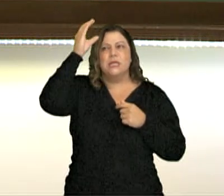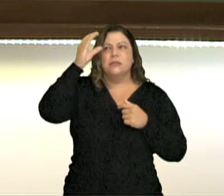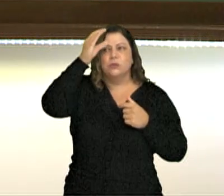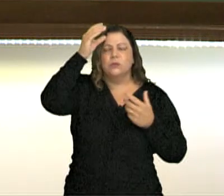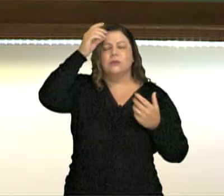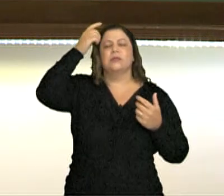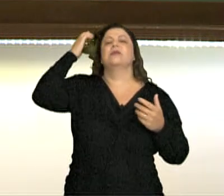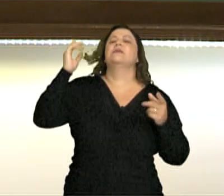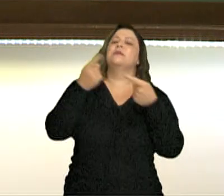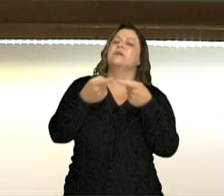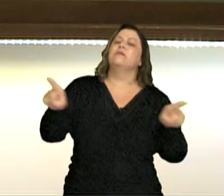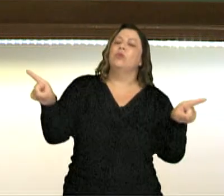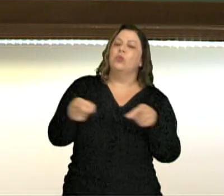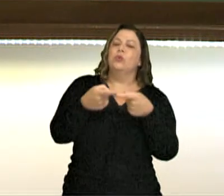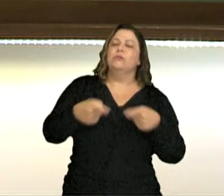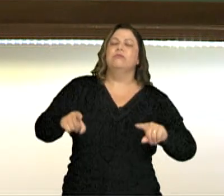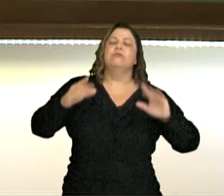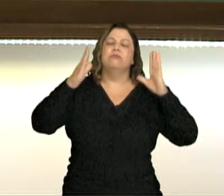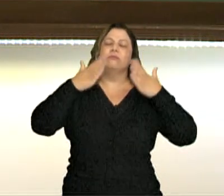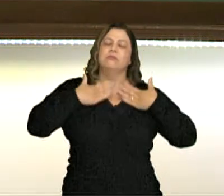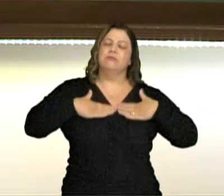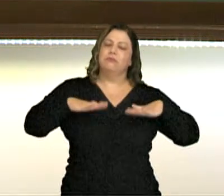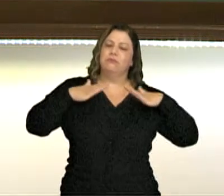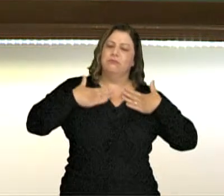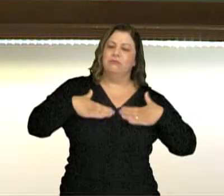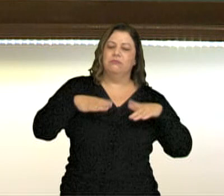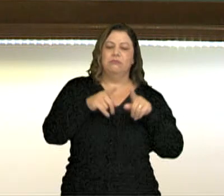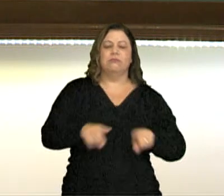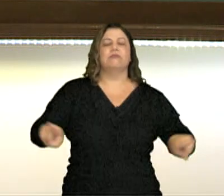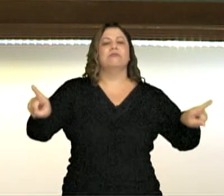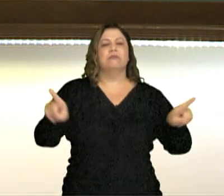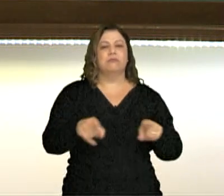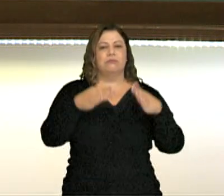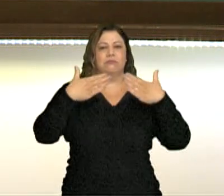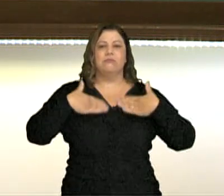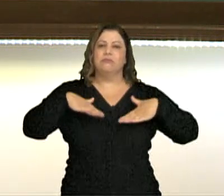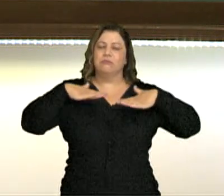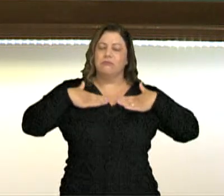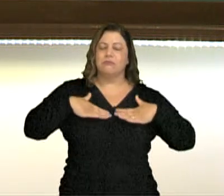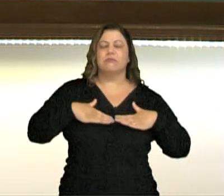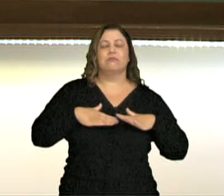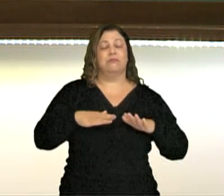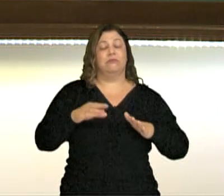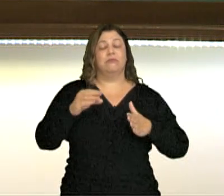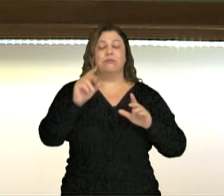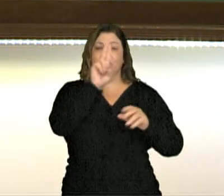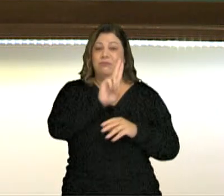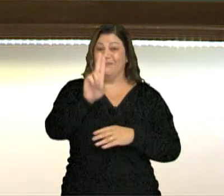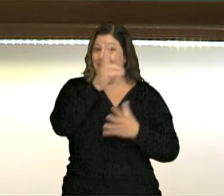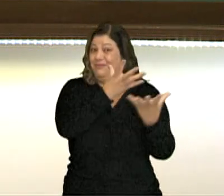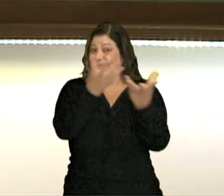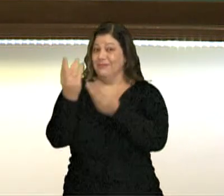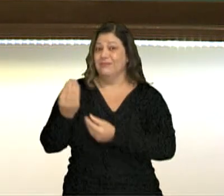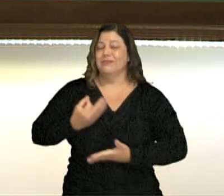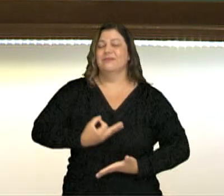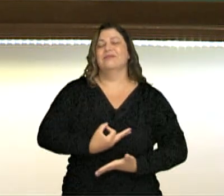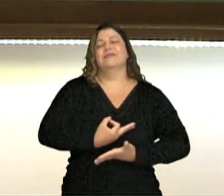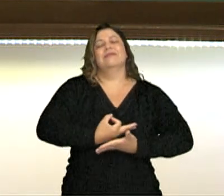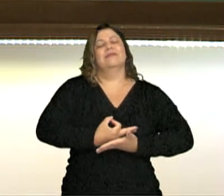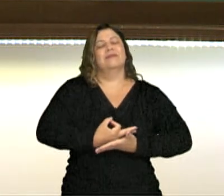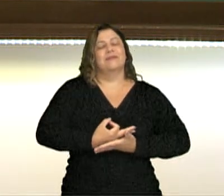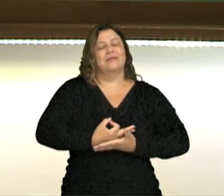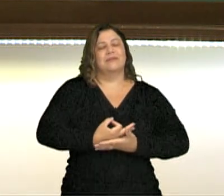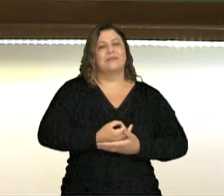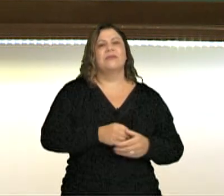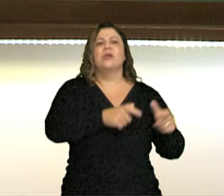ajuda a relaxar, da música mais calma, mais tranquila, muitas vezes utilizada nas meditações também. Algumas